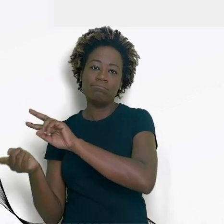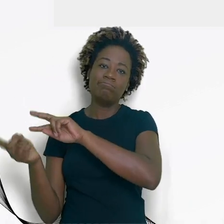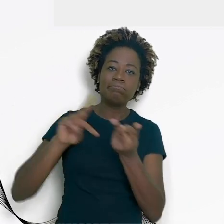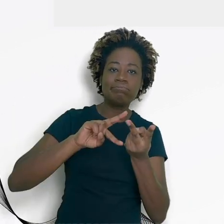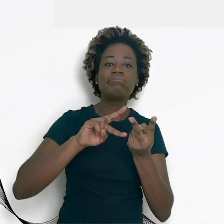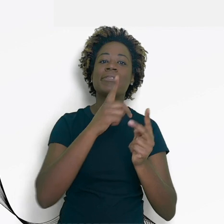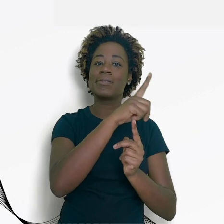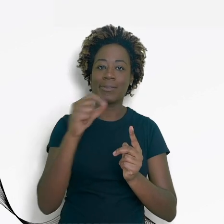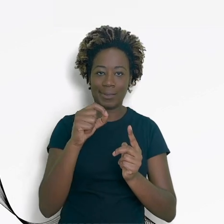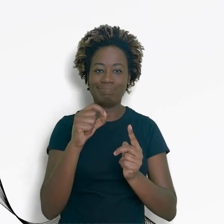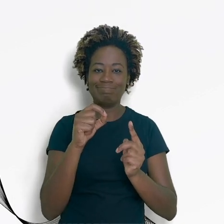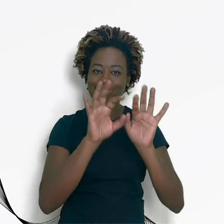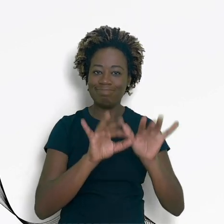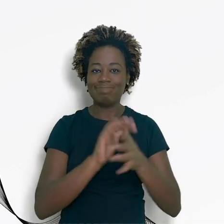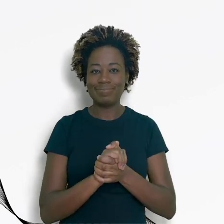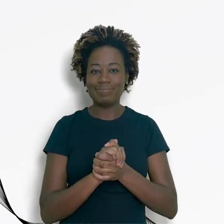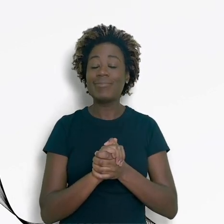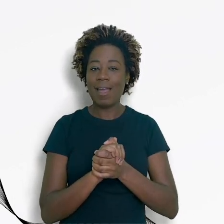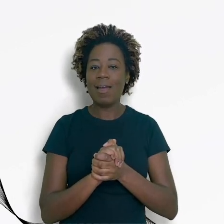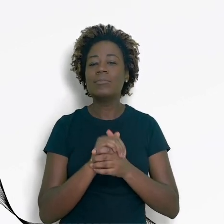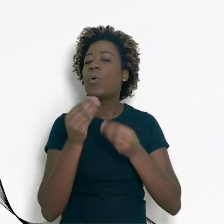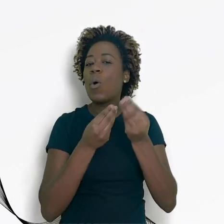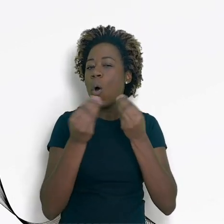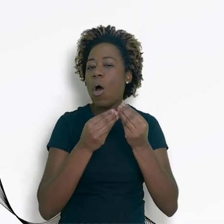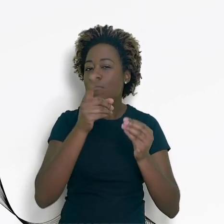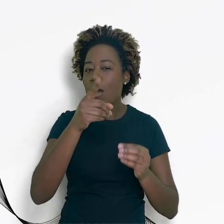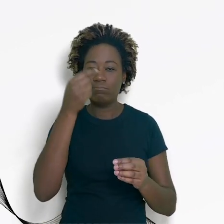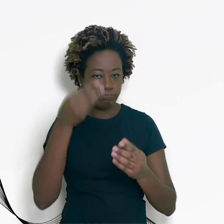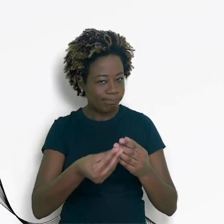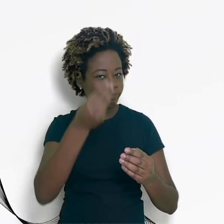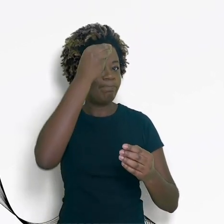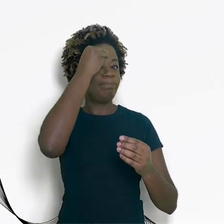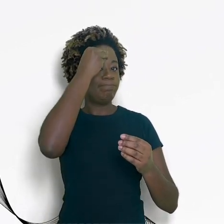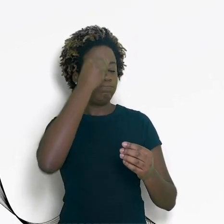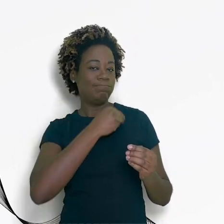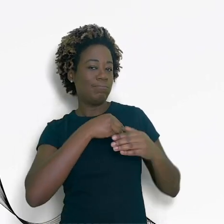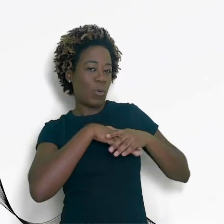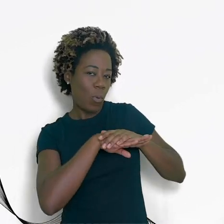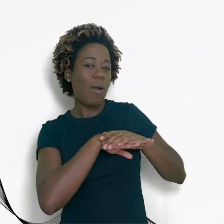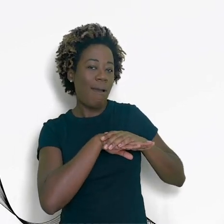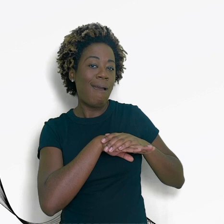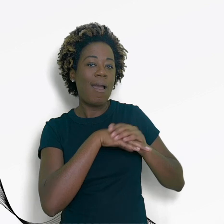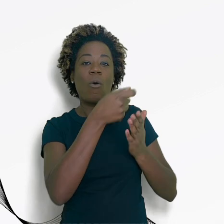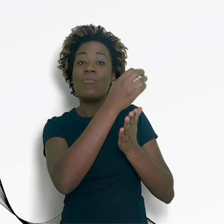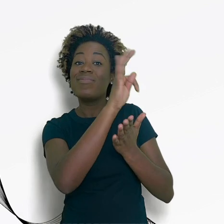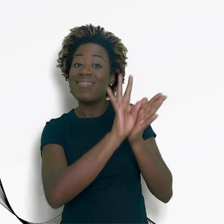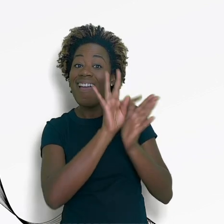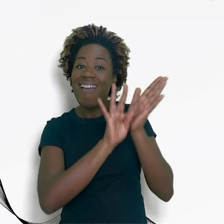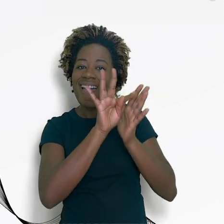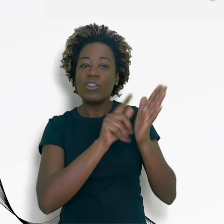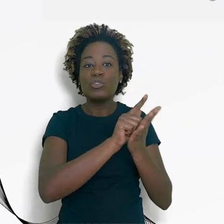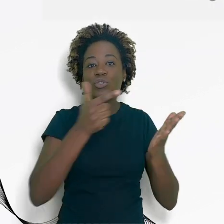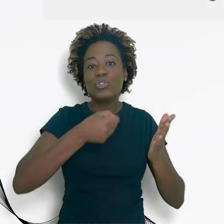adapte para de 100 caracteres. Release. Anota aí no seu coraçãozinho. Release, ele é o texto jornalístico. É